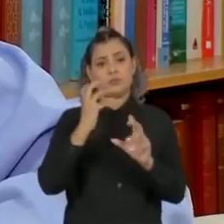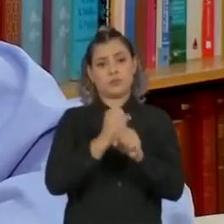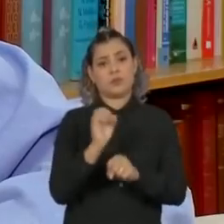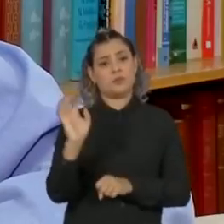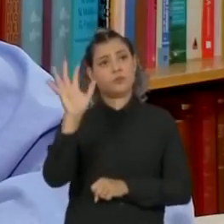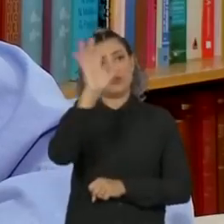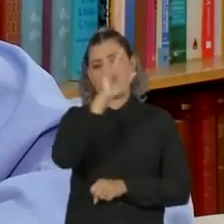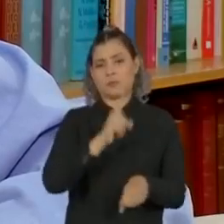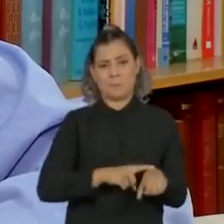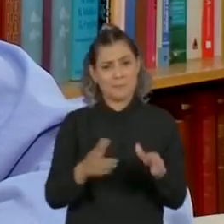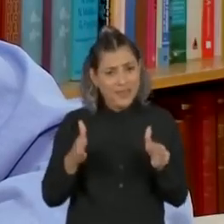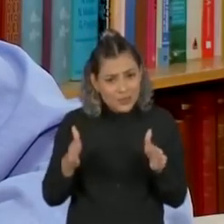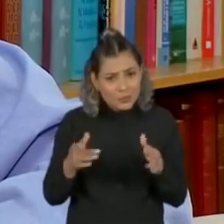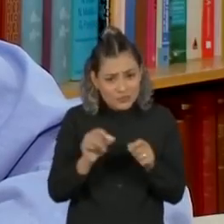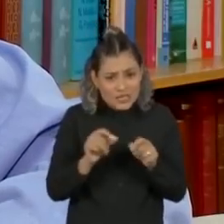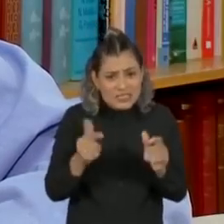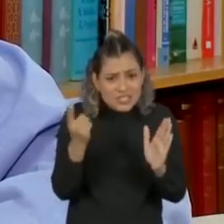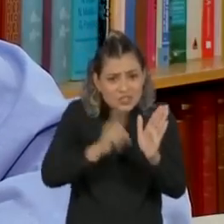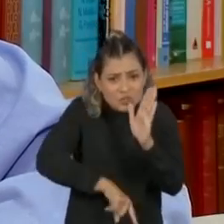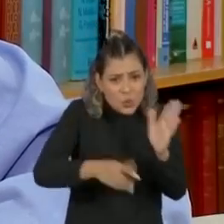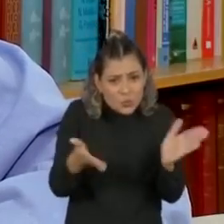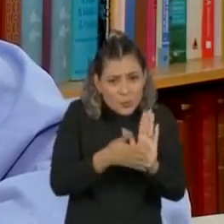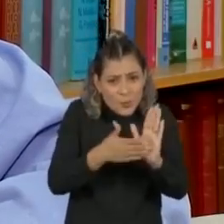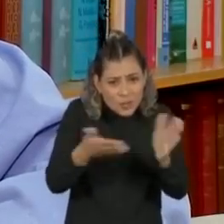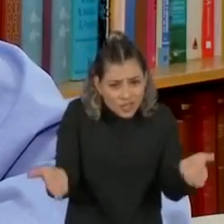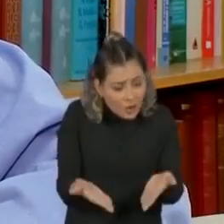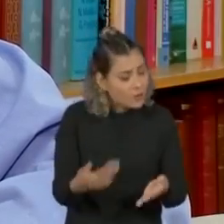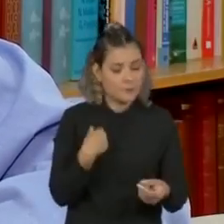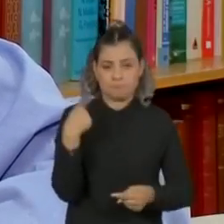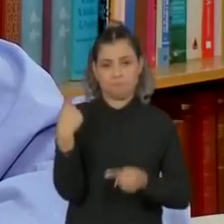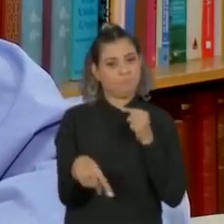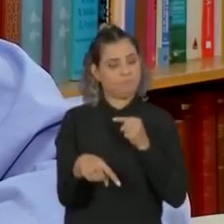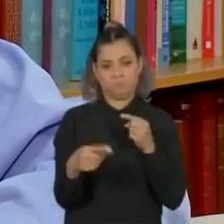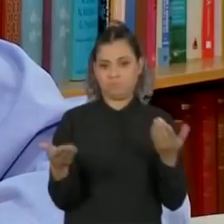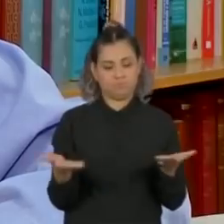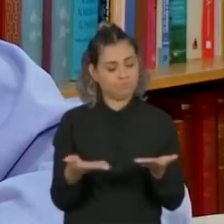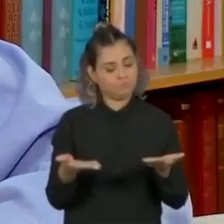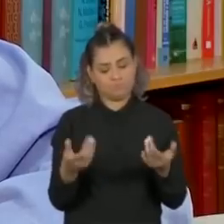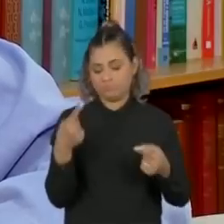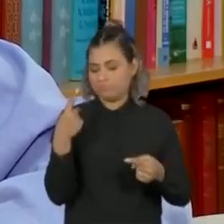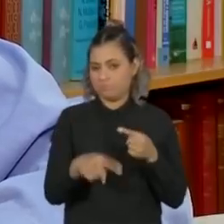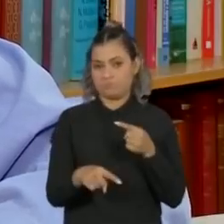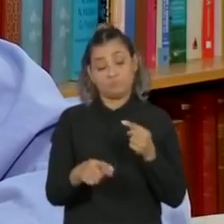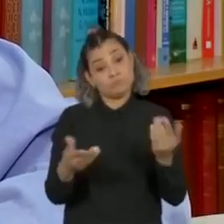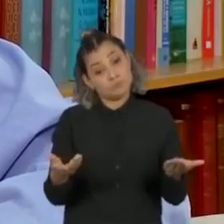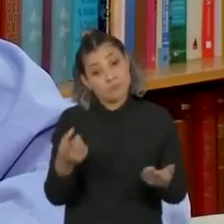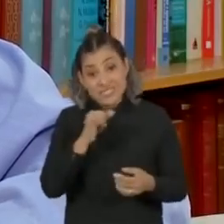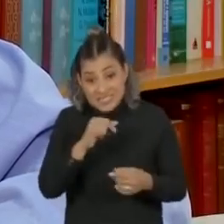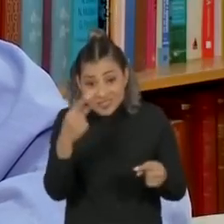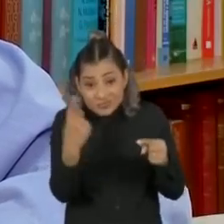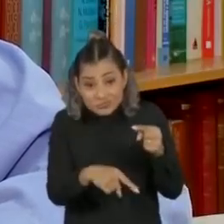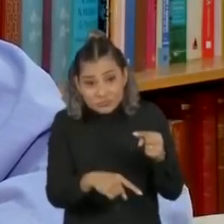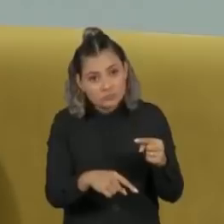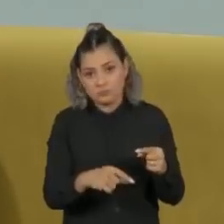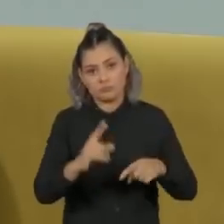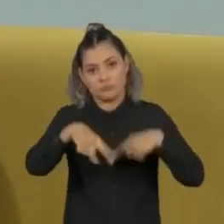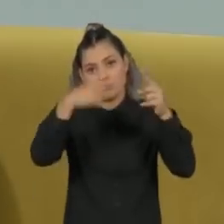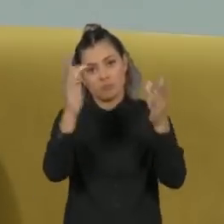é o momento de fazer essa proposta de lei complementar e, se fizer, não terá